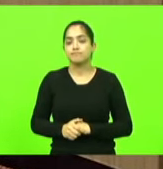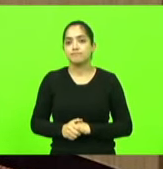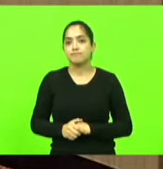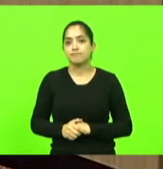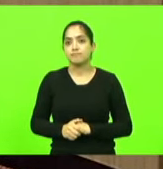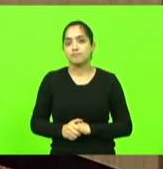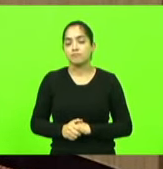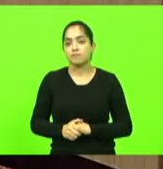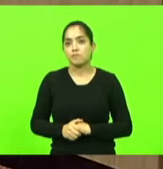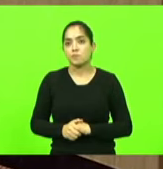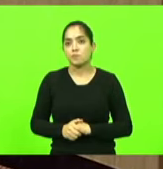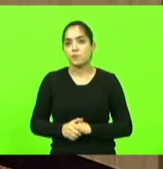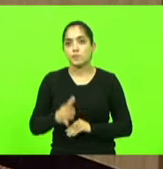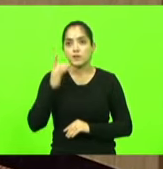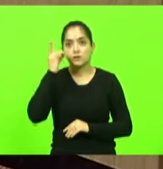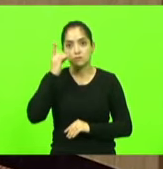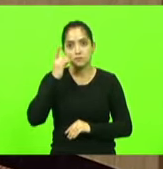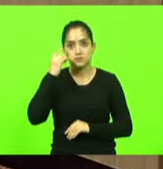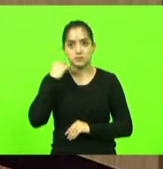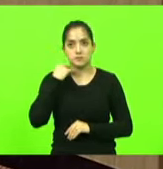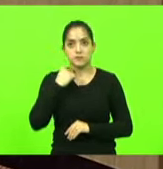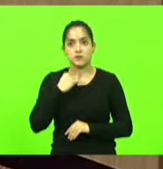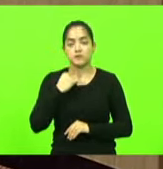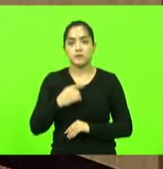deputado Silvio Drevec, depois...